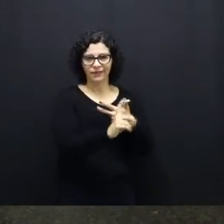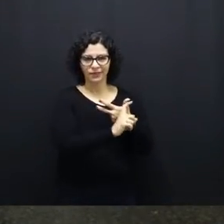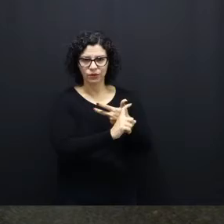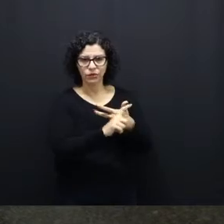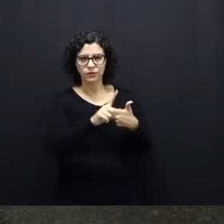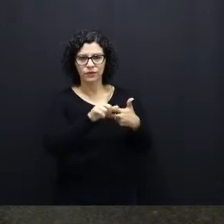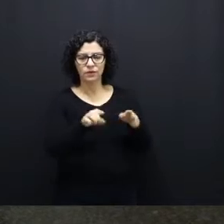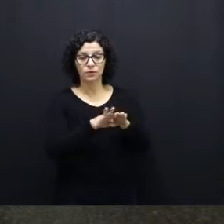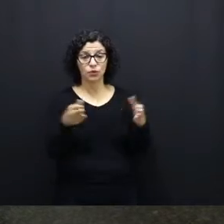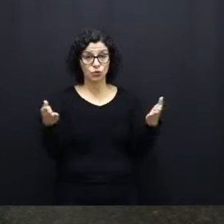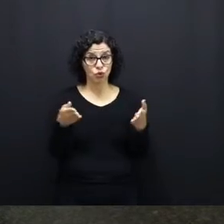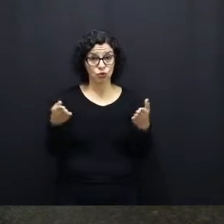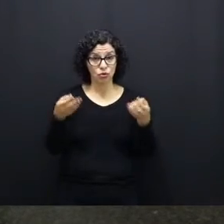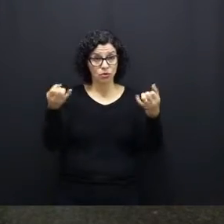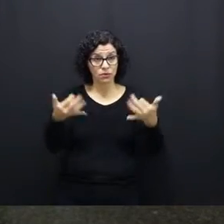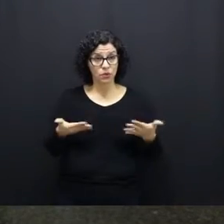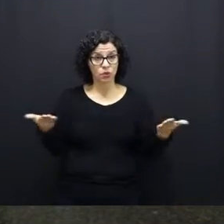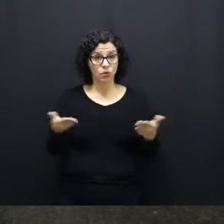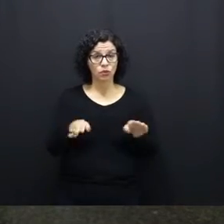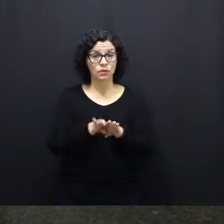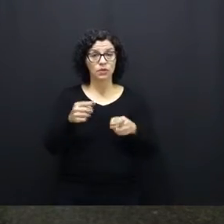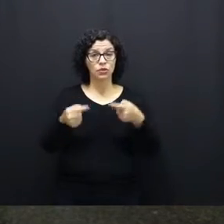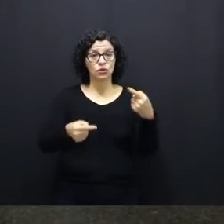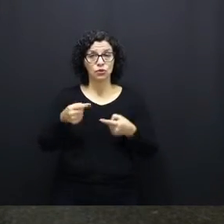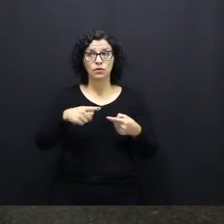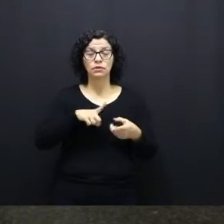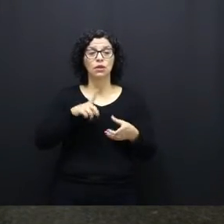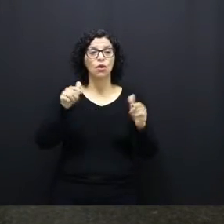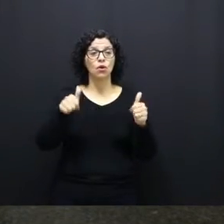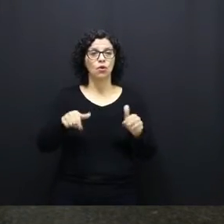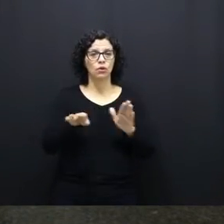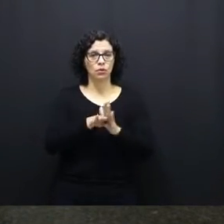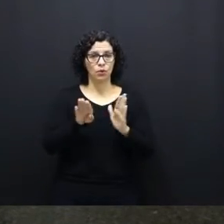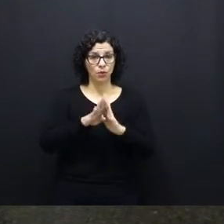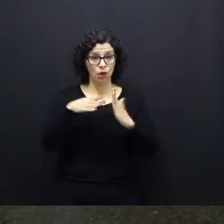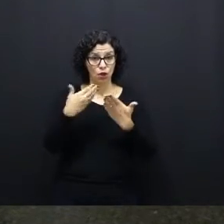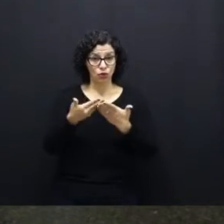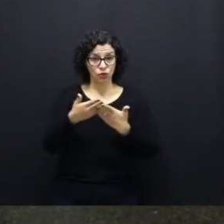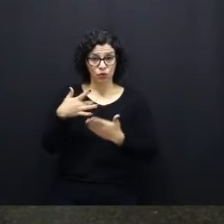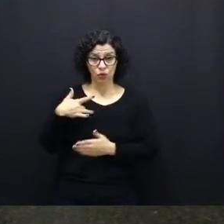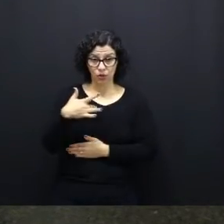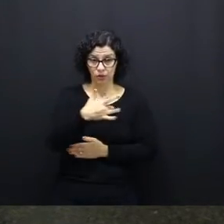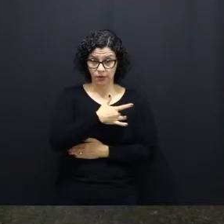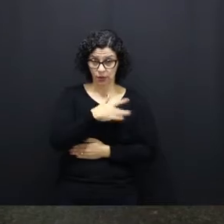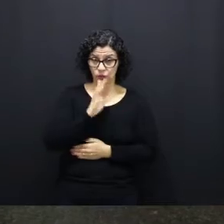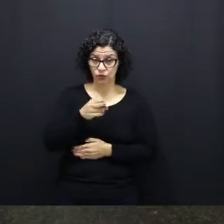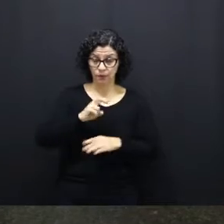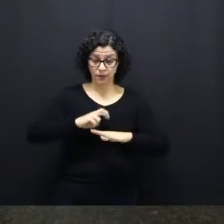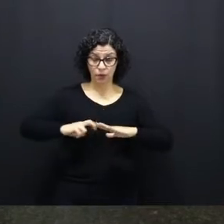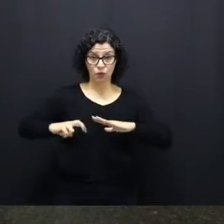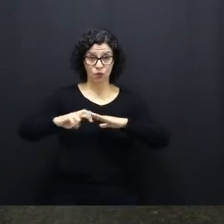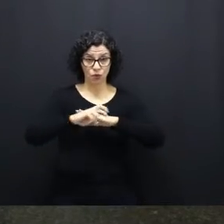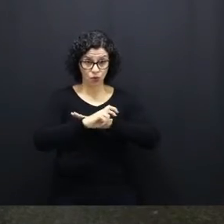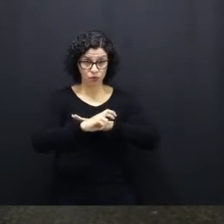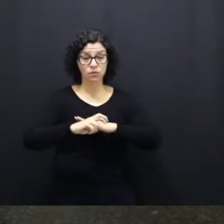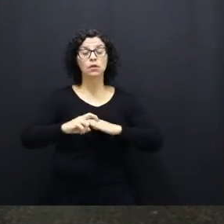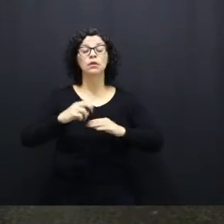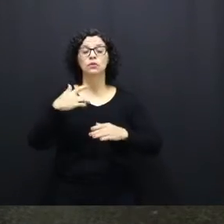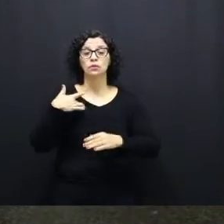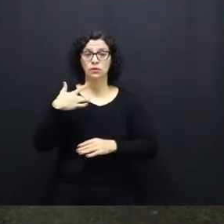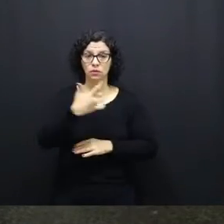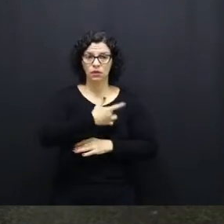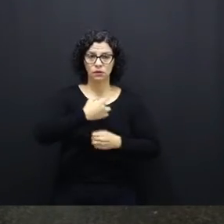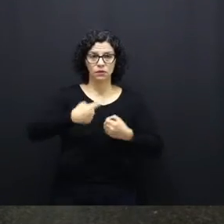aqui uma informação que foi está sendo debatida na escola de saúde e pelo Conselho Municipal de Saúde